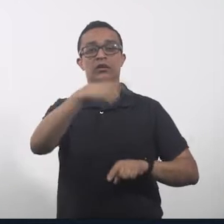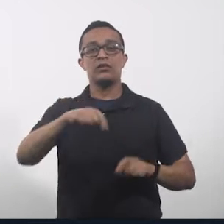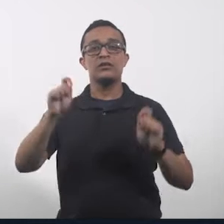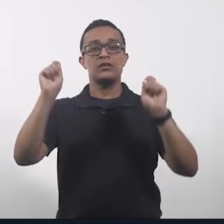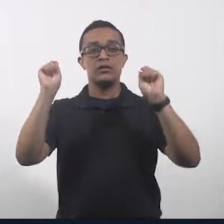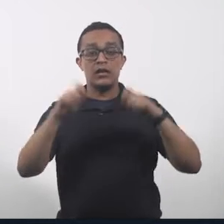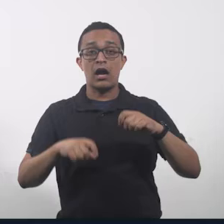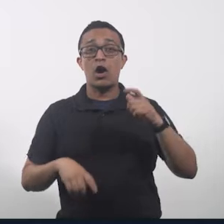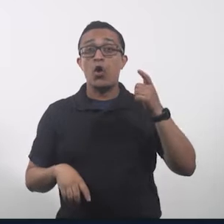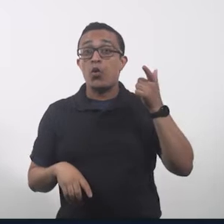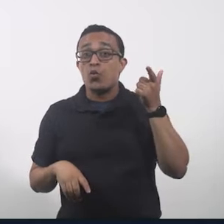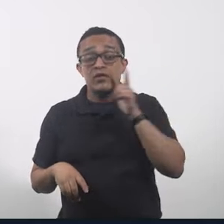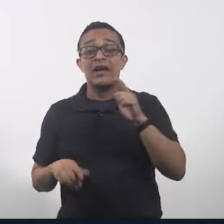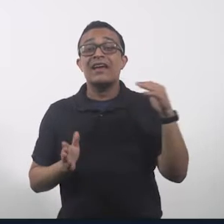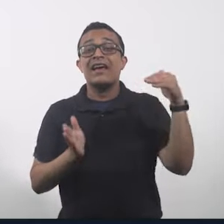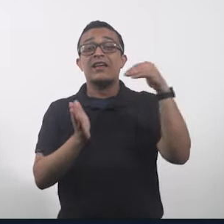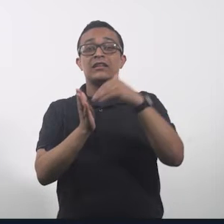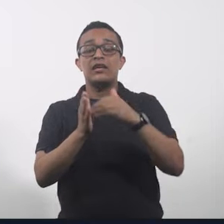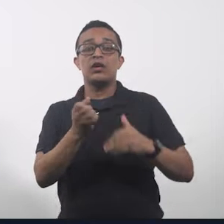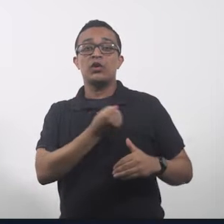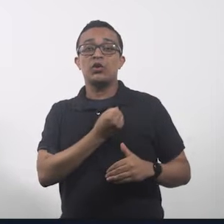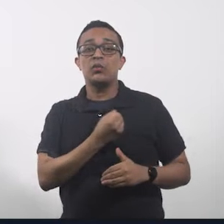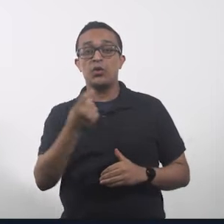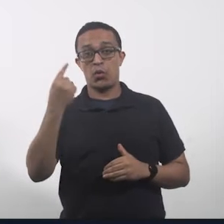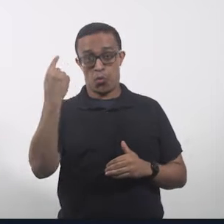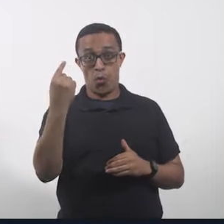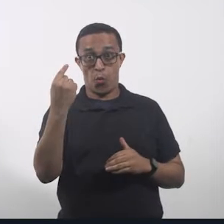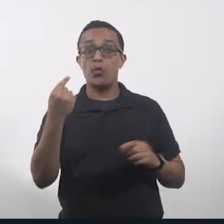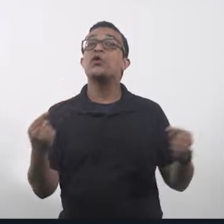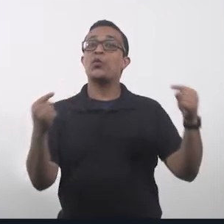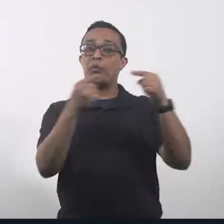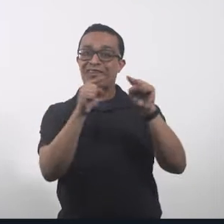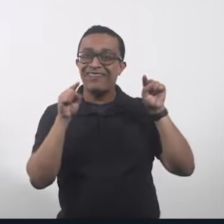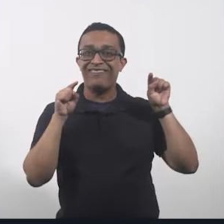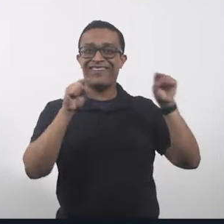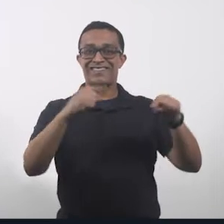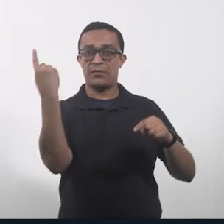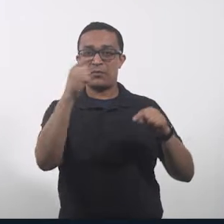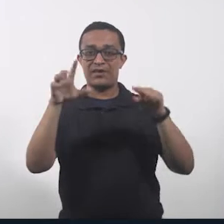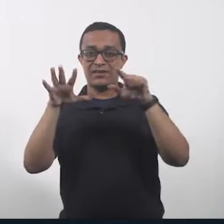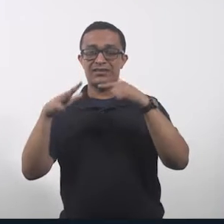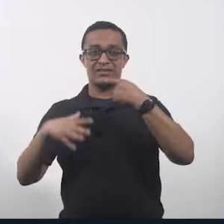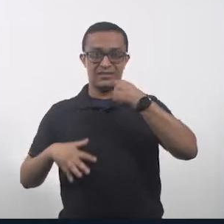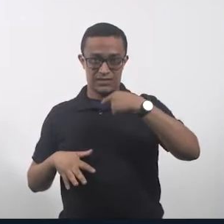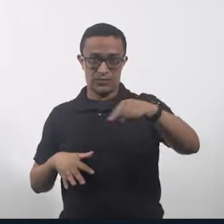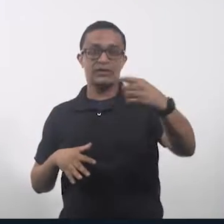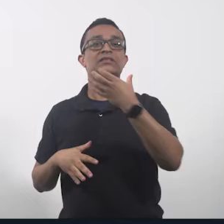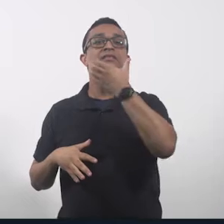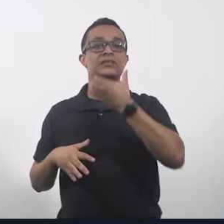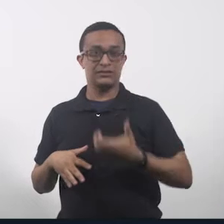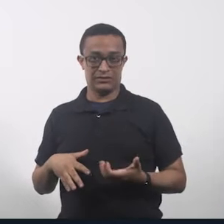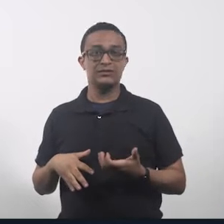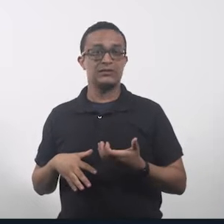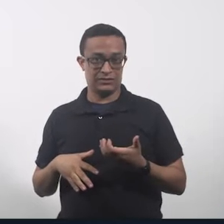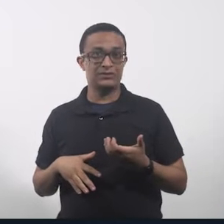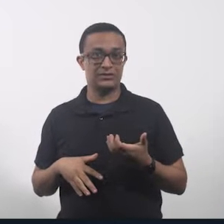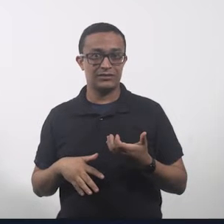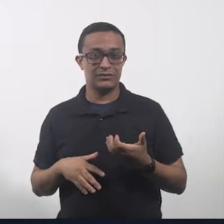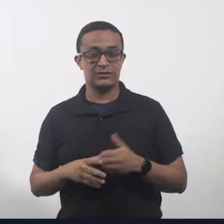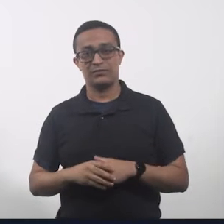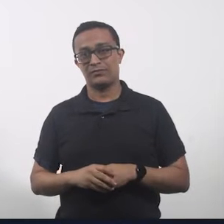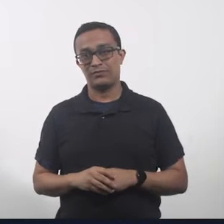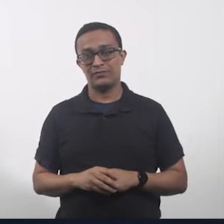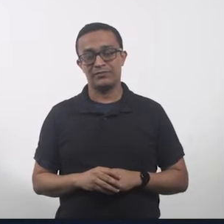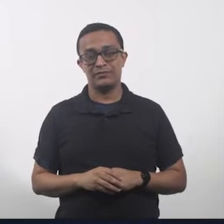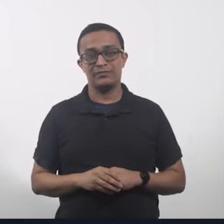atingir um nível 1 de transmissão comunitária para esse indicador na primeira quinzena de dezembro, nas 2 primeiras semanas de